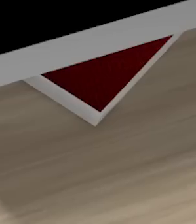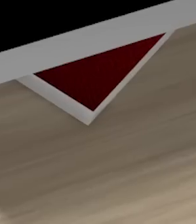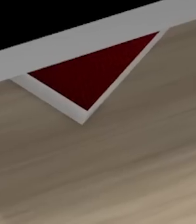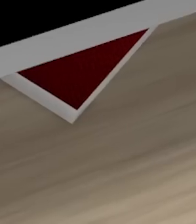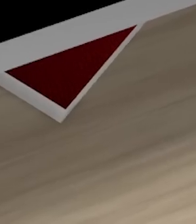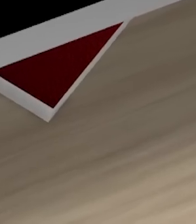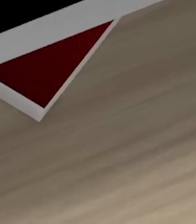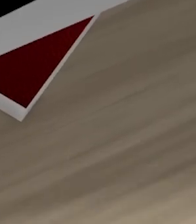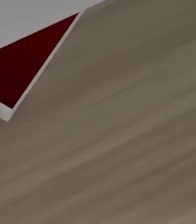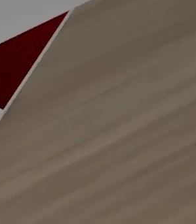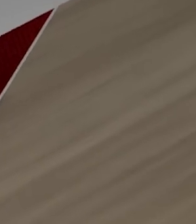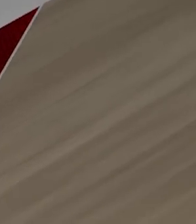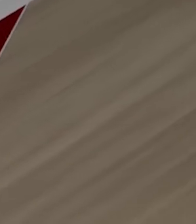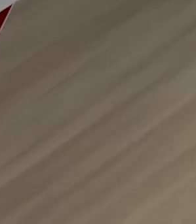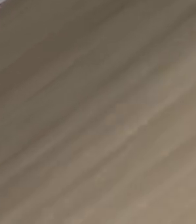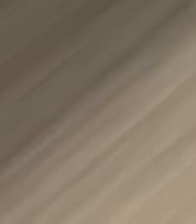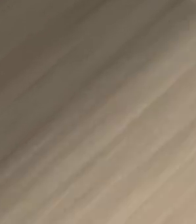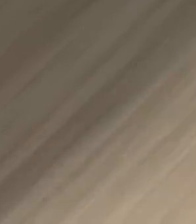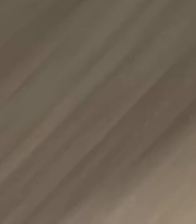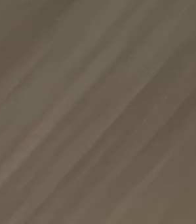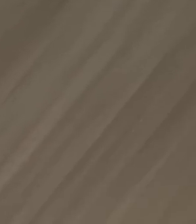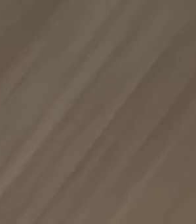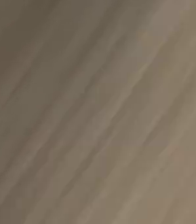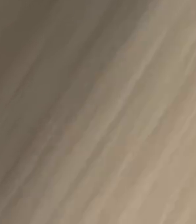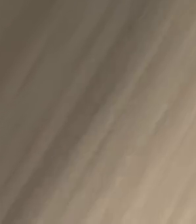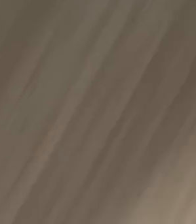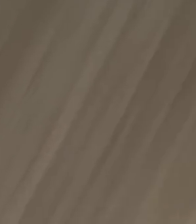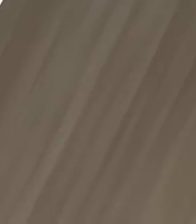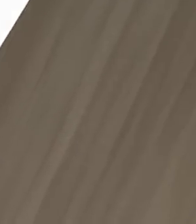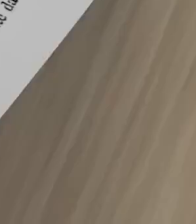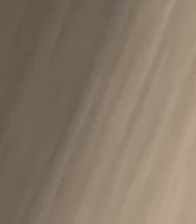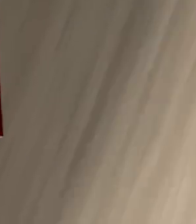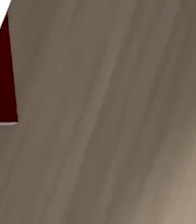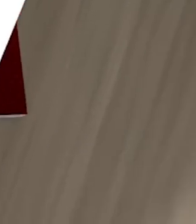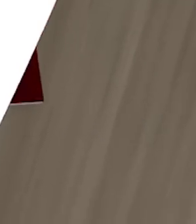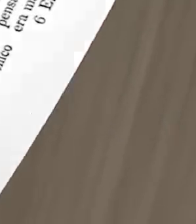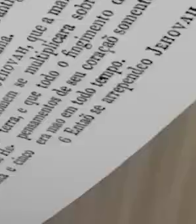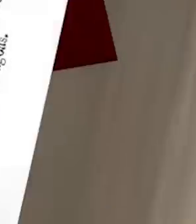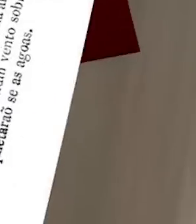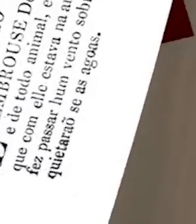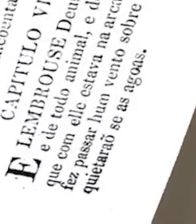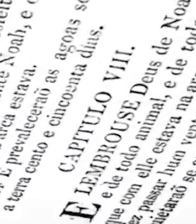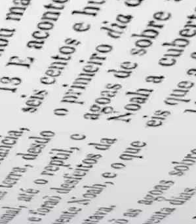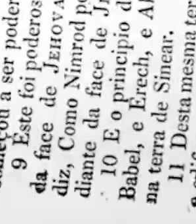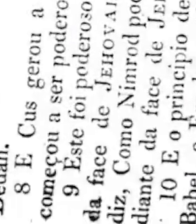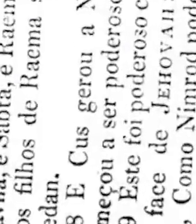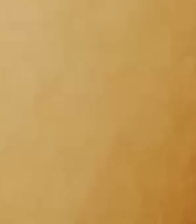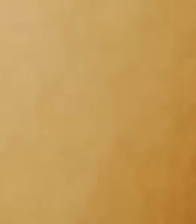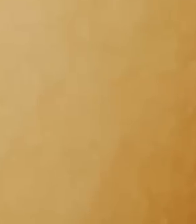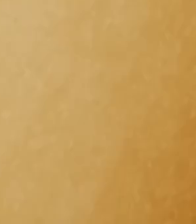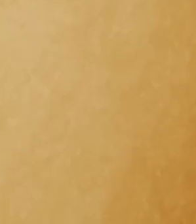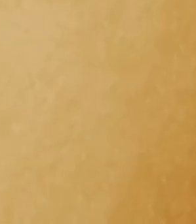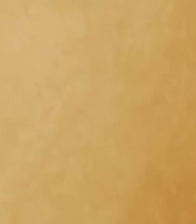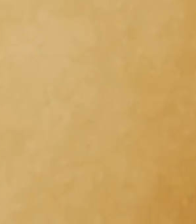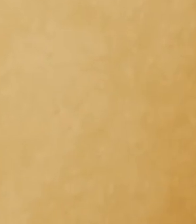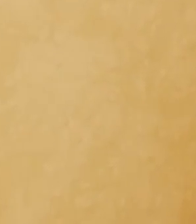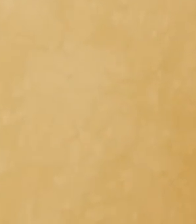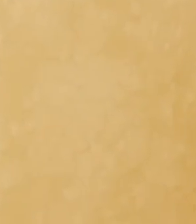aquilo que é preciso, porque ao refletir sobre você mesmo, você começa a perceber se algo não está bem com a sua saúde